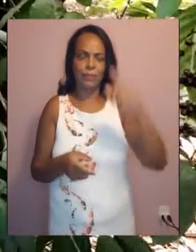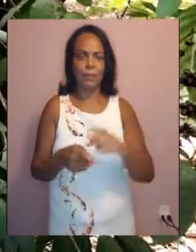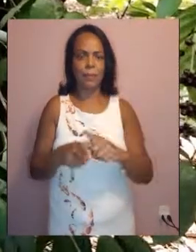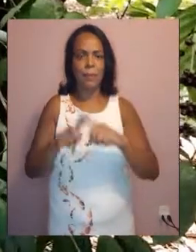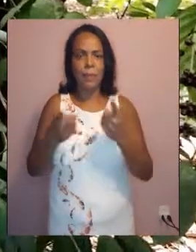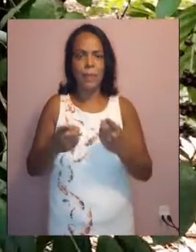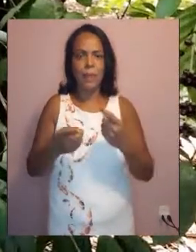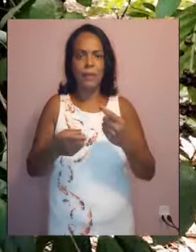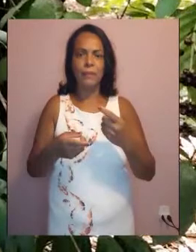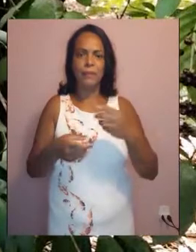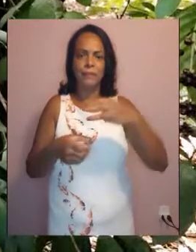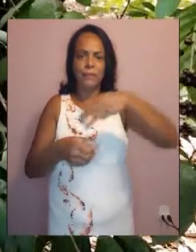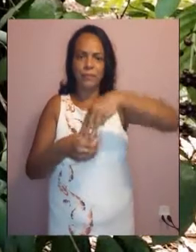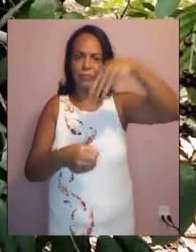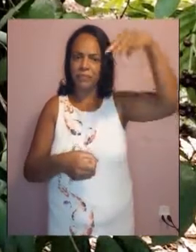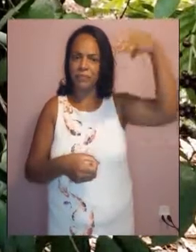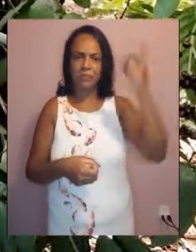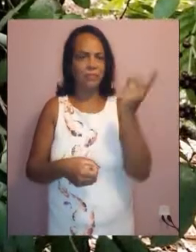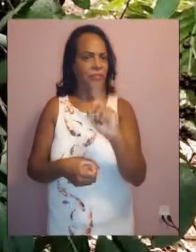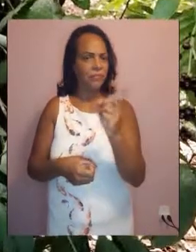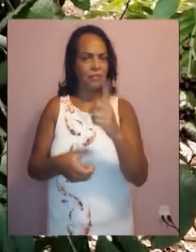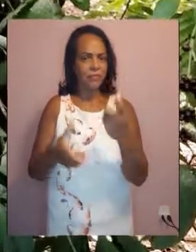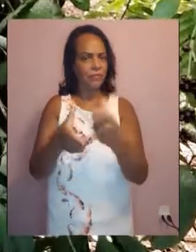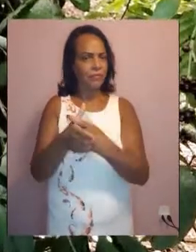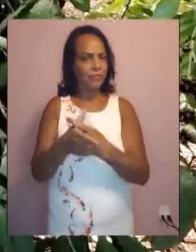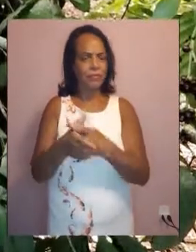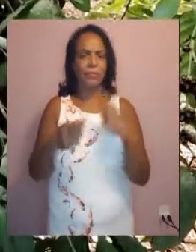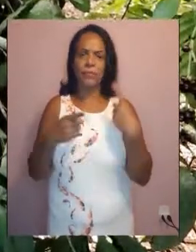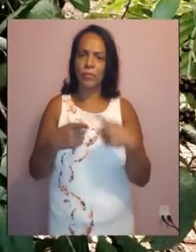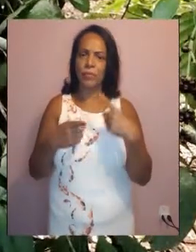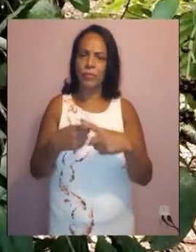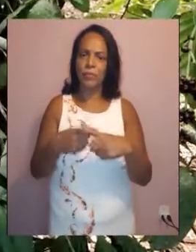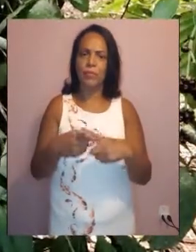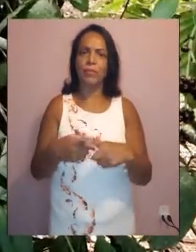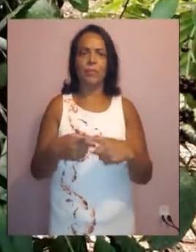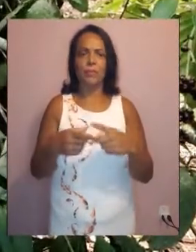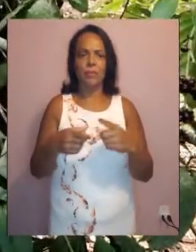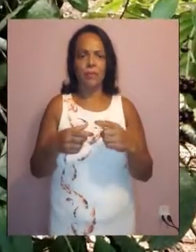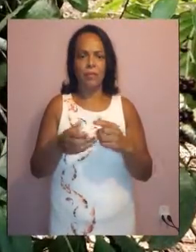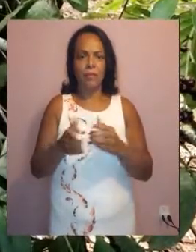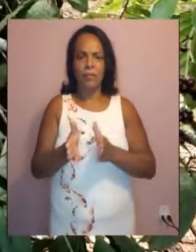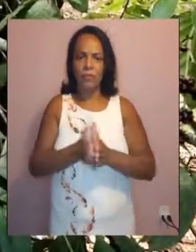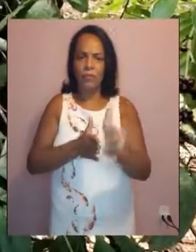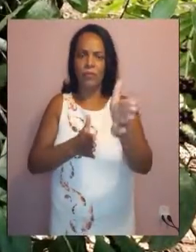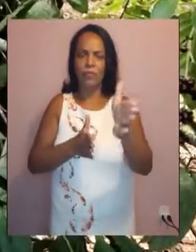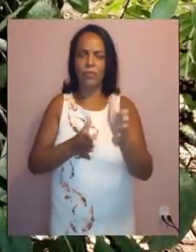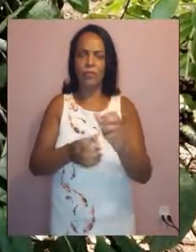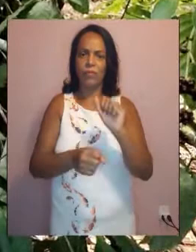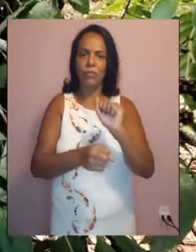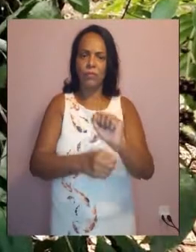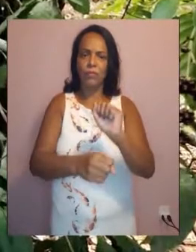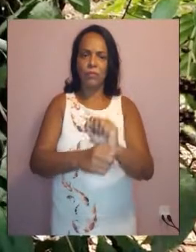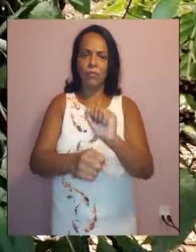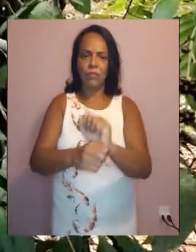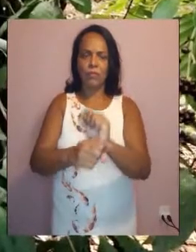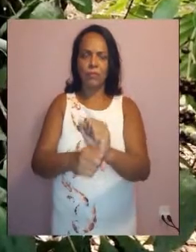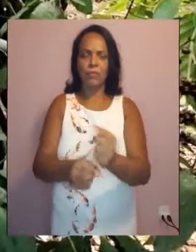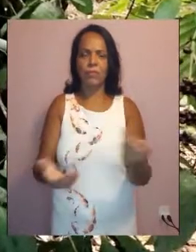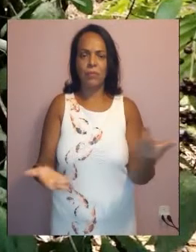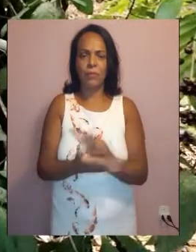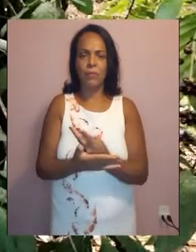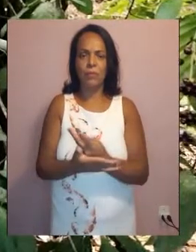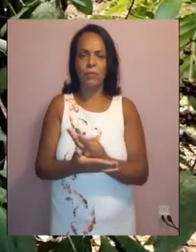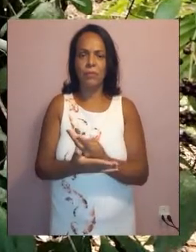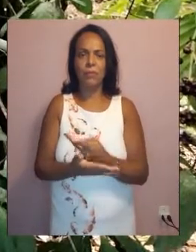nosso mestre, conforme eu disse, ele veio parando e trabalhando. Assim aconteceu em Belém, que